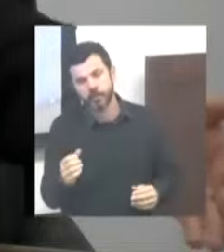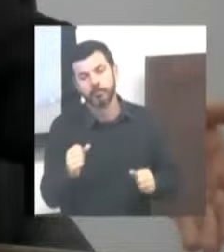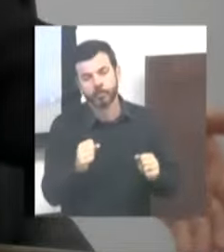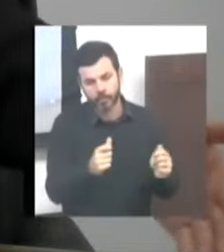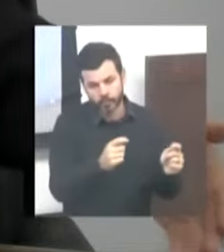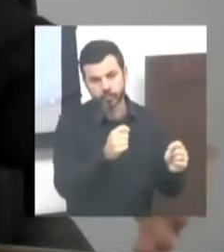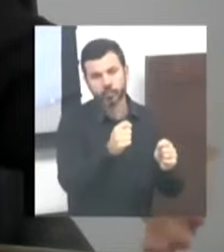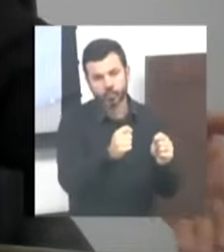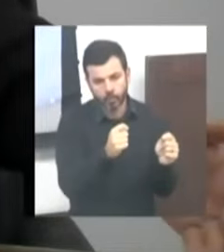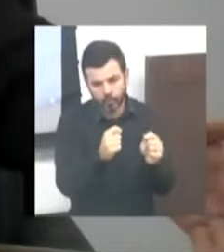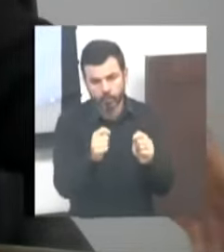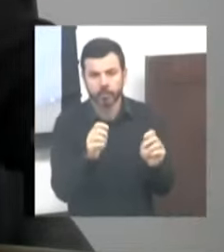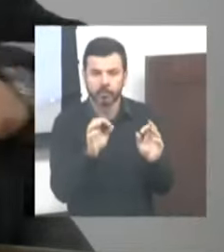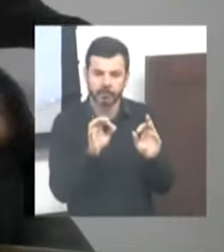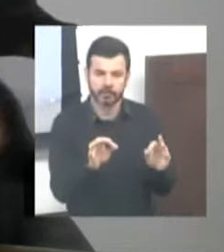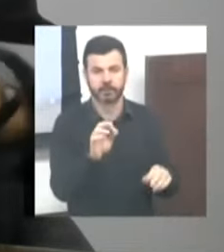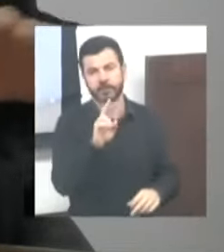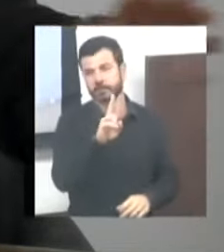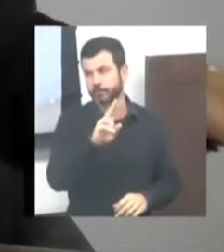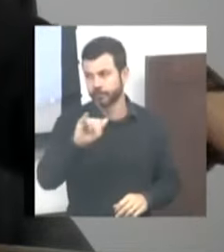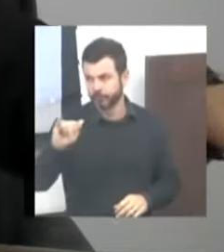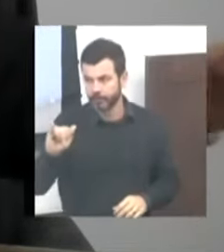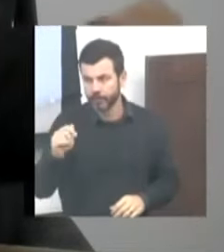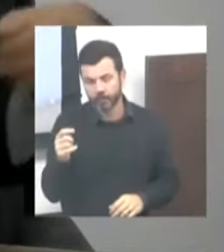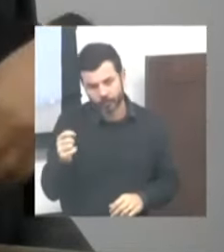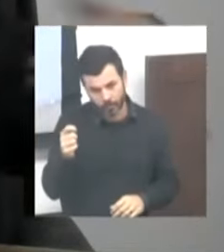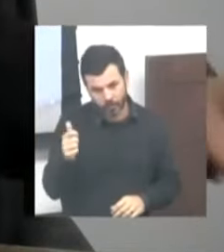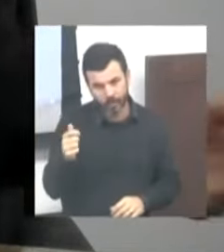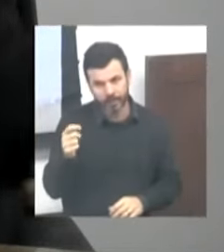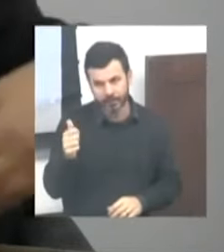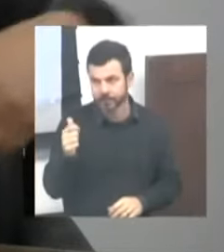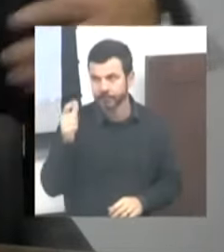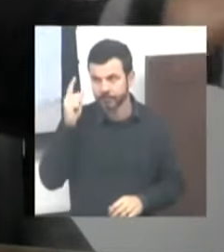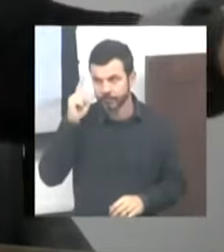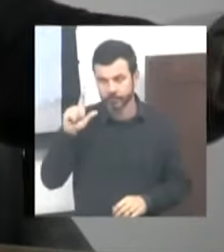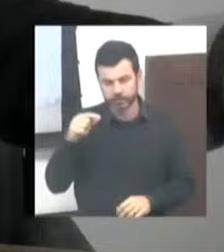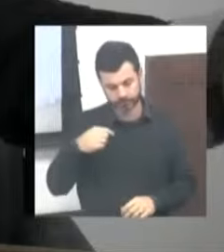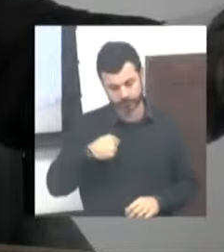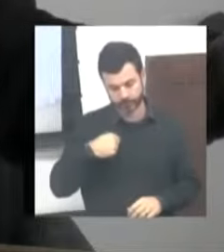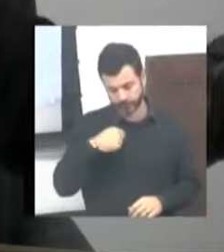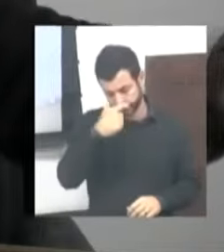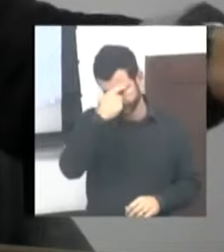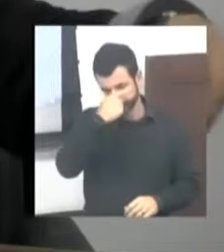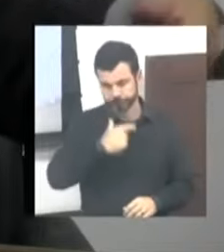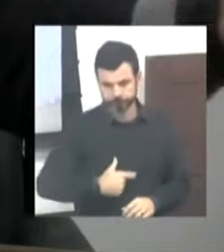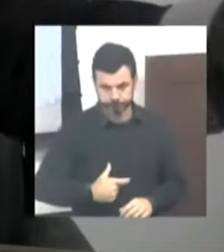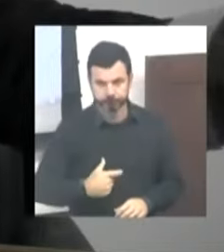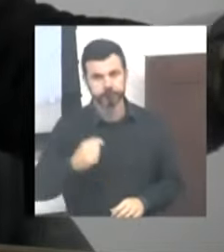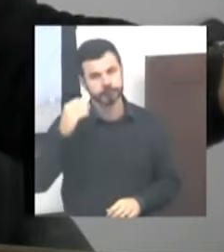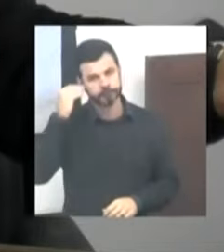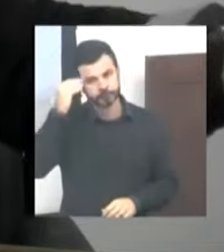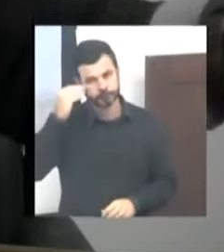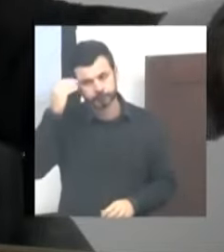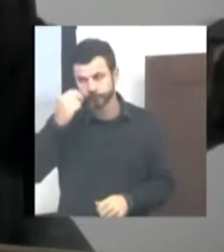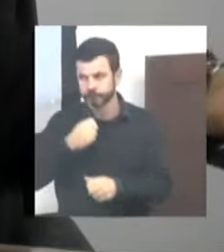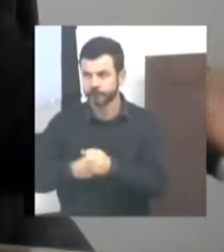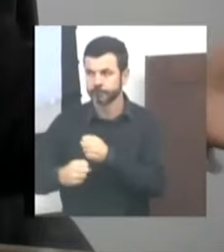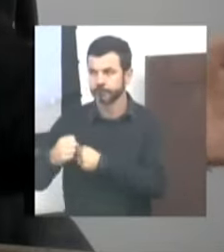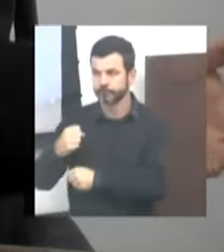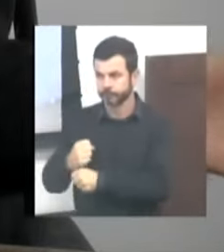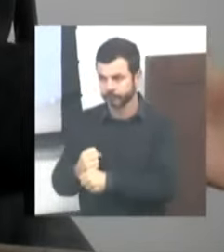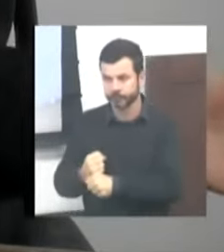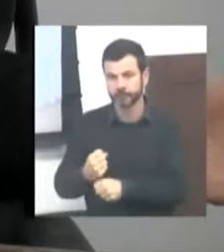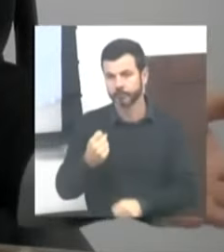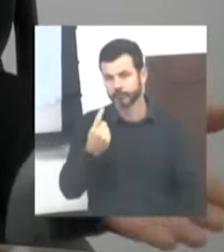vai controlar a epidemia de HIV a gente tá próximo disso Isso é um cara que tá falando que eu vi eu vivi os anos final dos anos